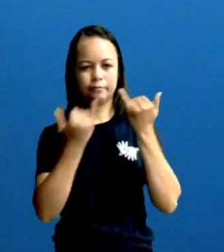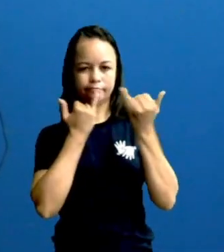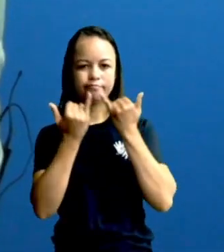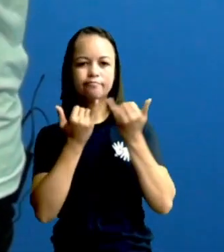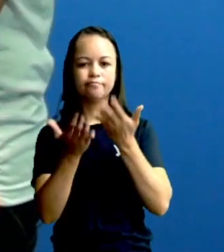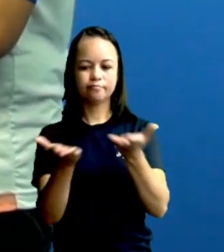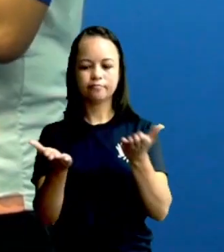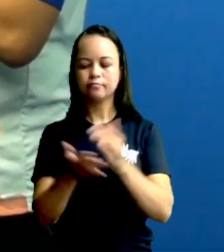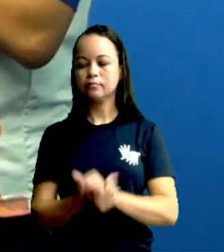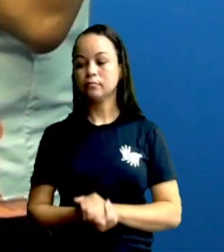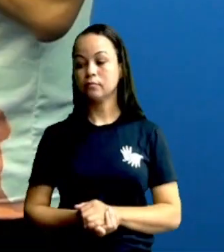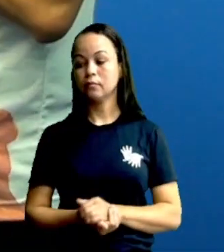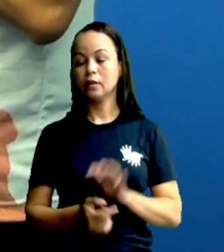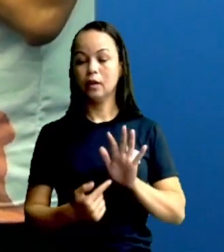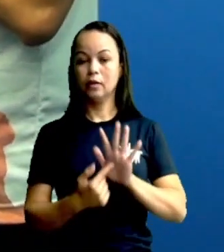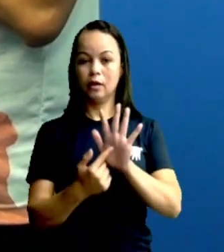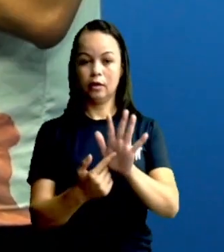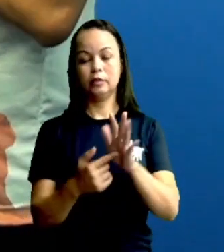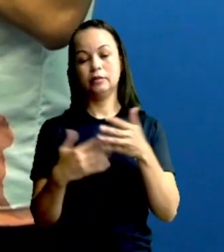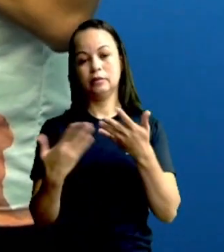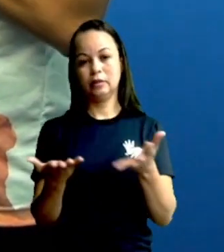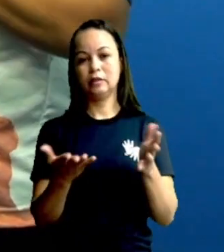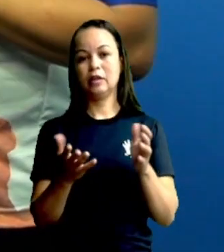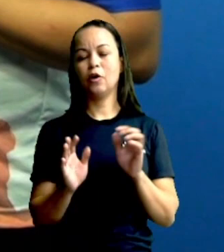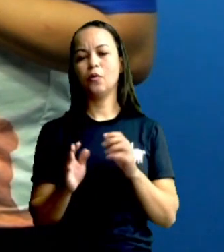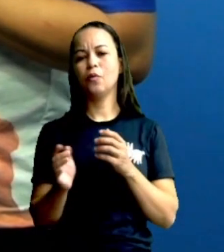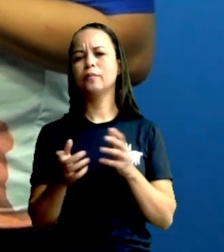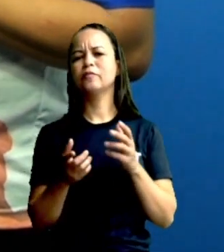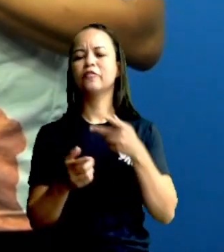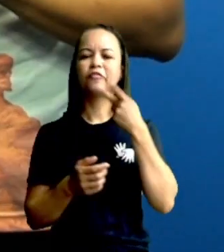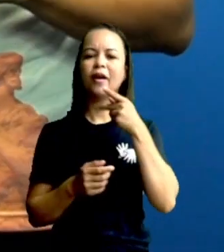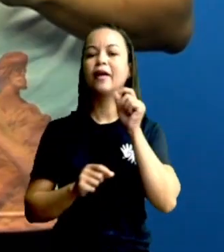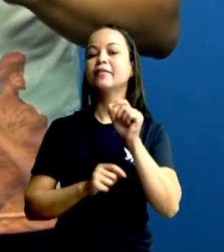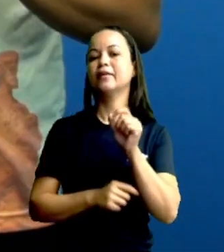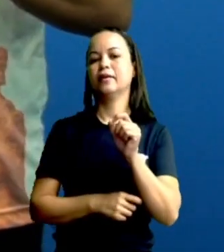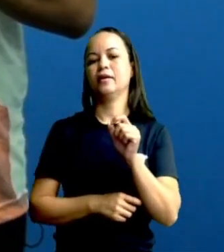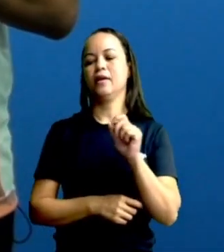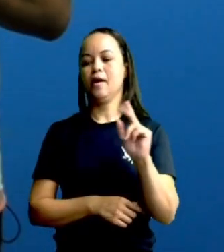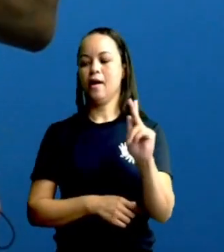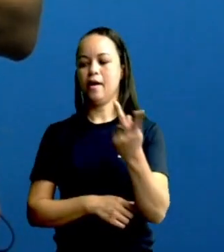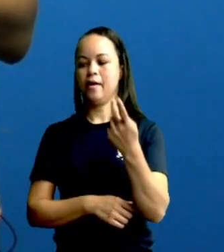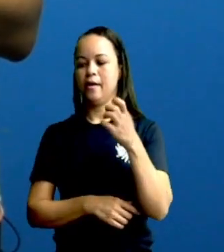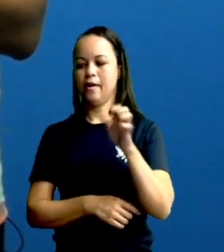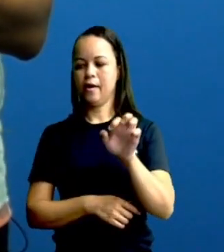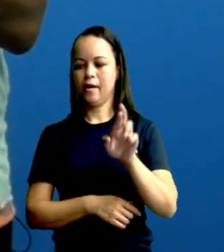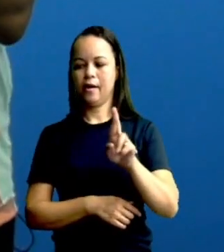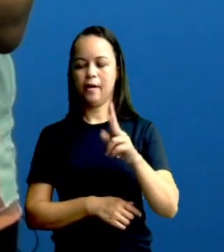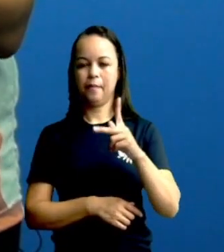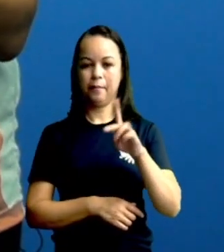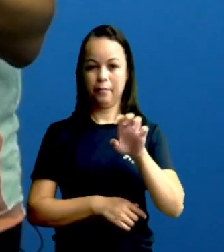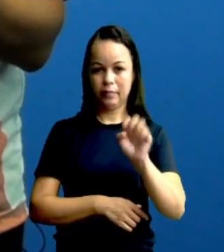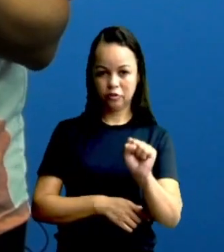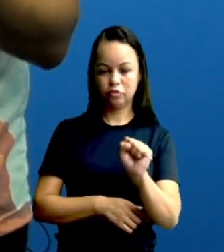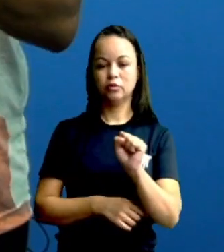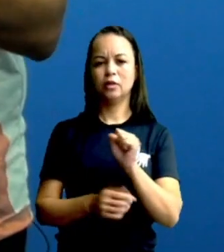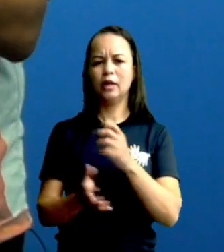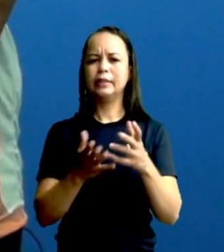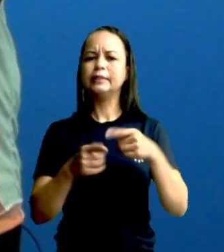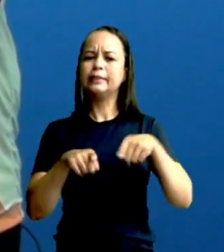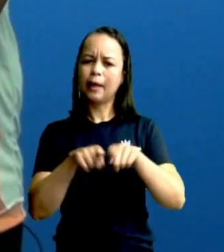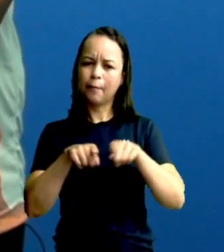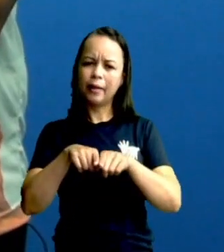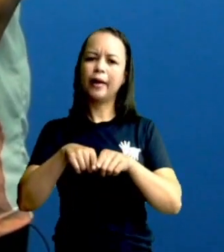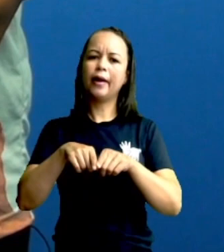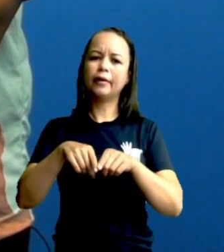aqui eu não poderia deixar de falar, e quase fiz isso, a herpes. A herpes é uma doença que também atinge a genital e